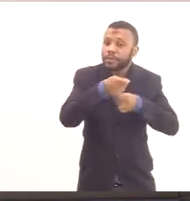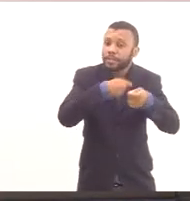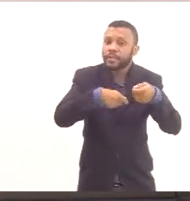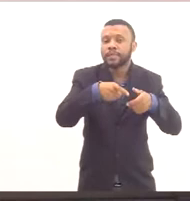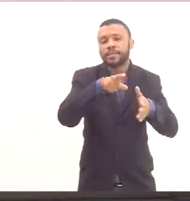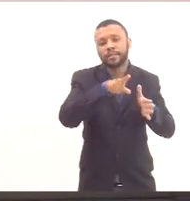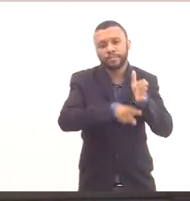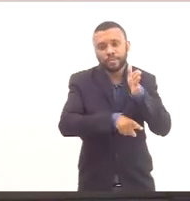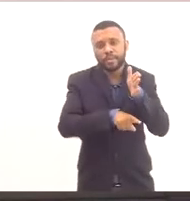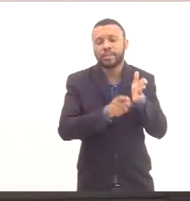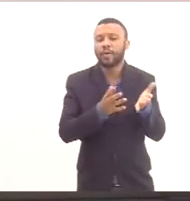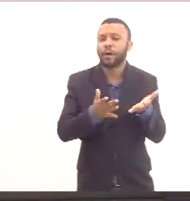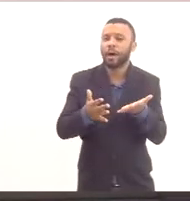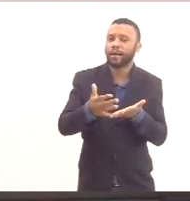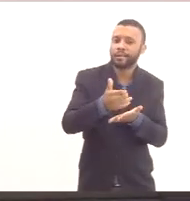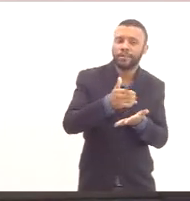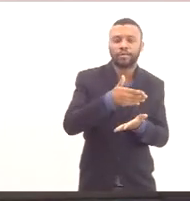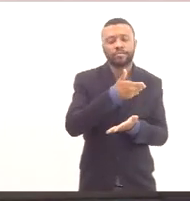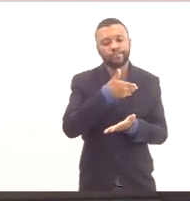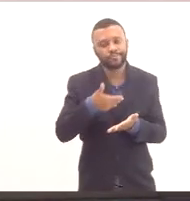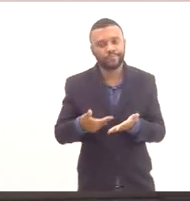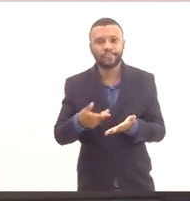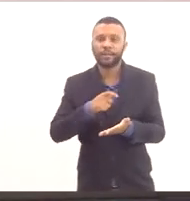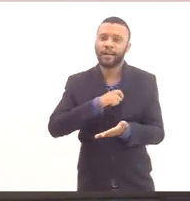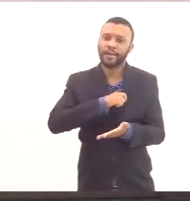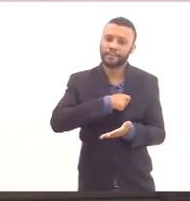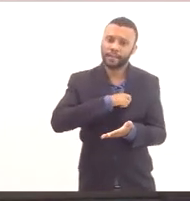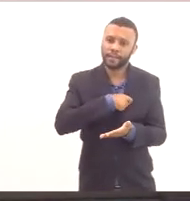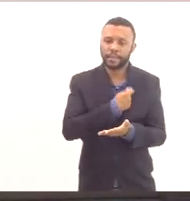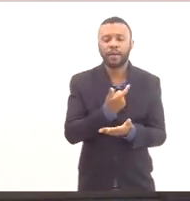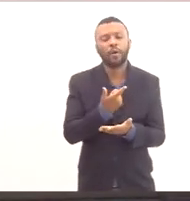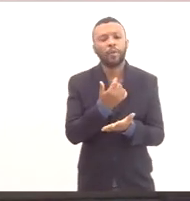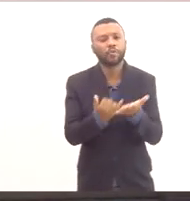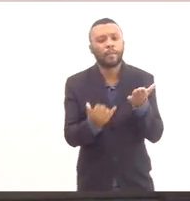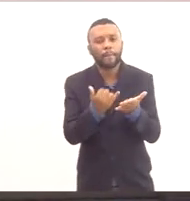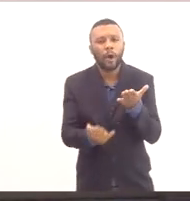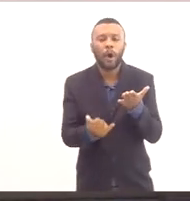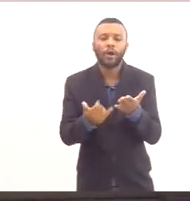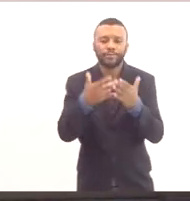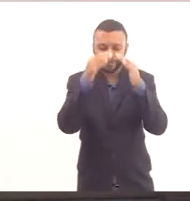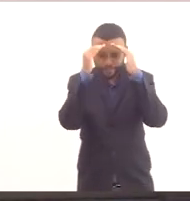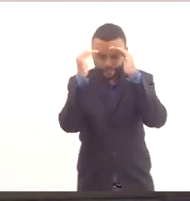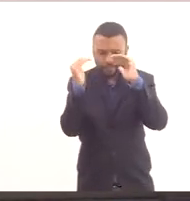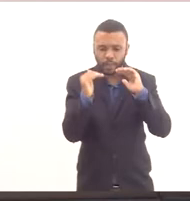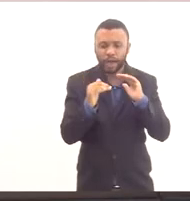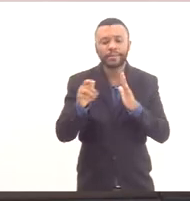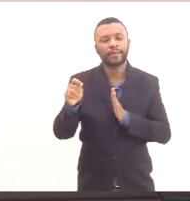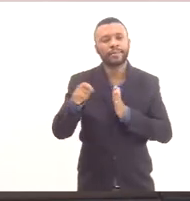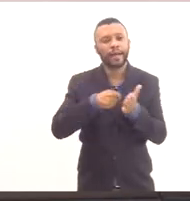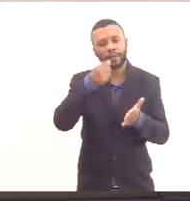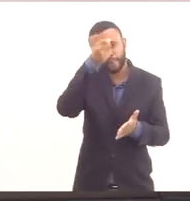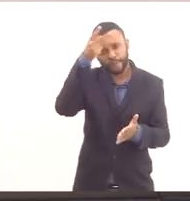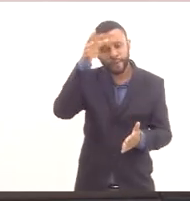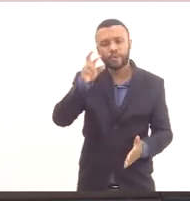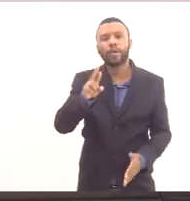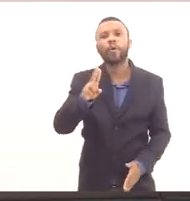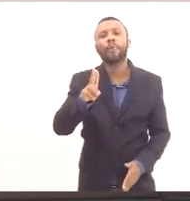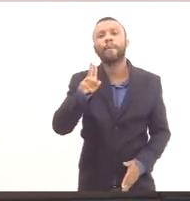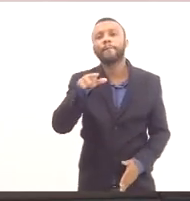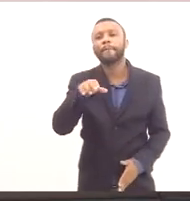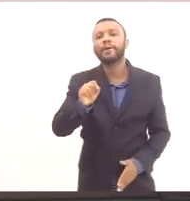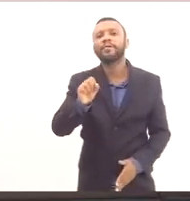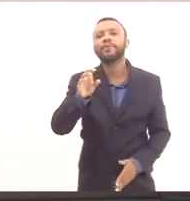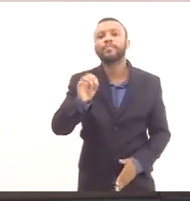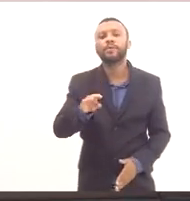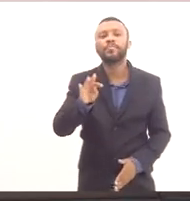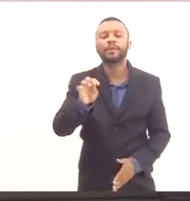e arrecadação Estadual de fiscalização dos tributos estaduais respeitosamente Rubens bomtempo E aí o Prefeito